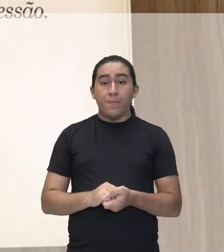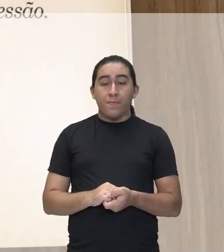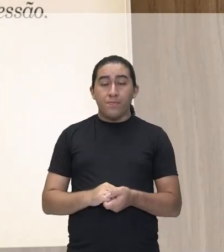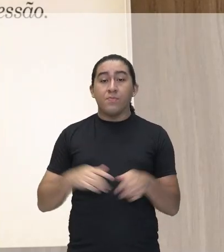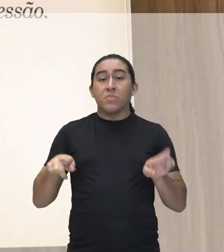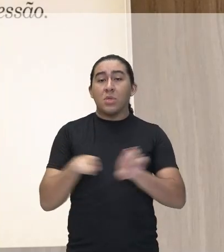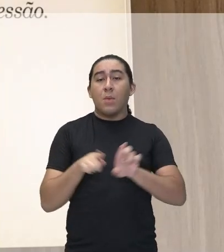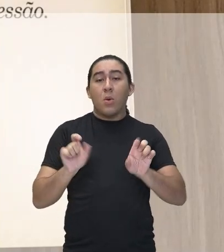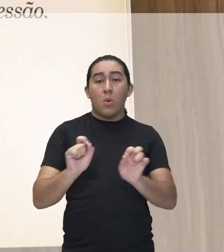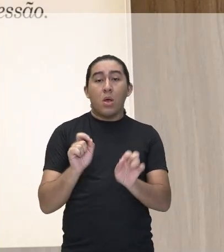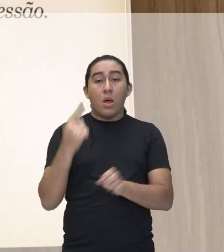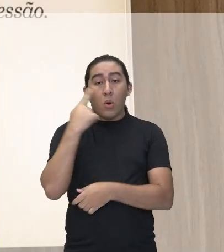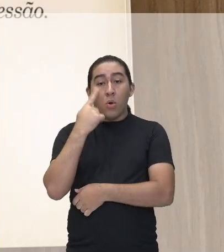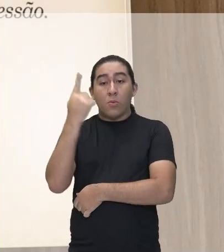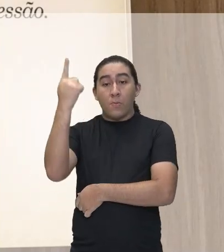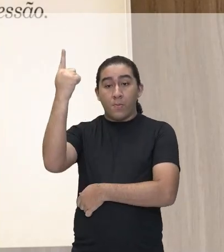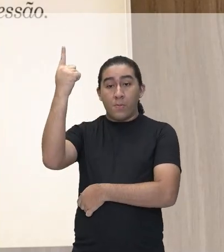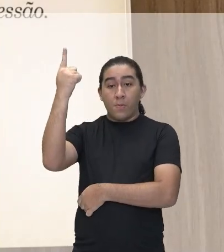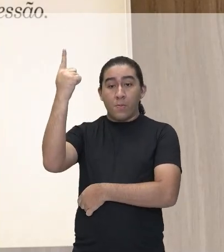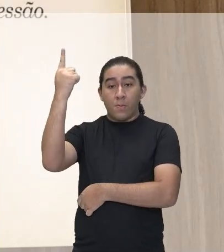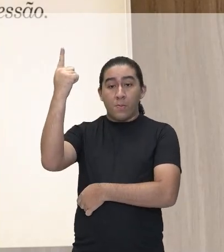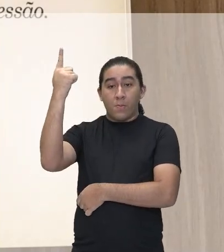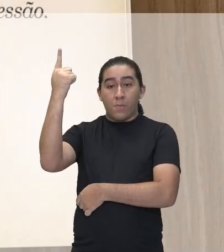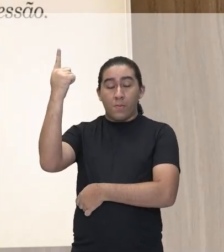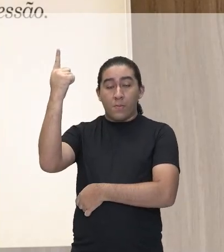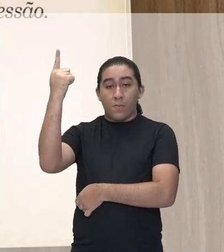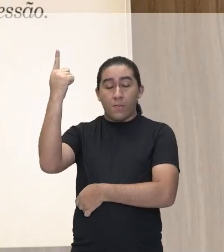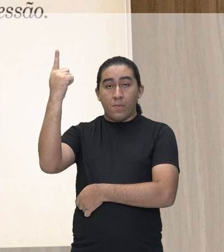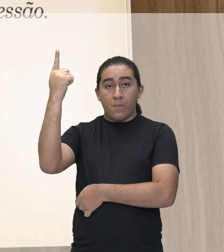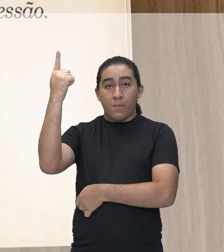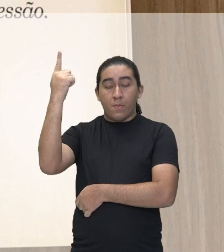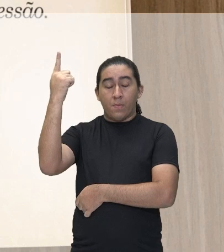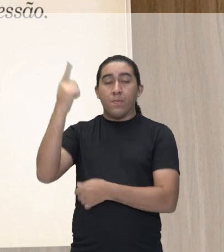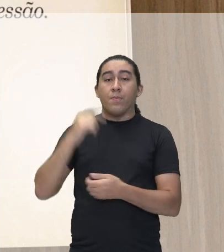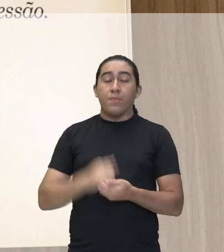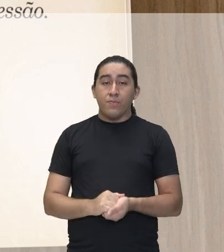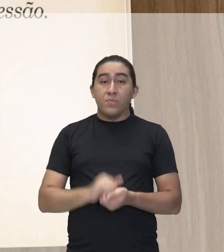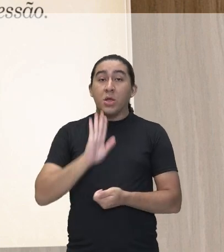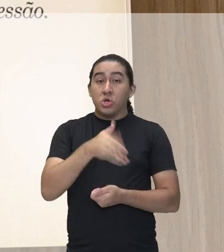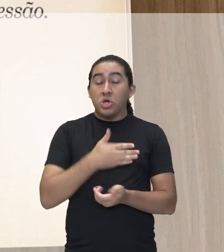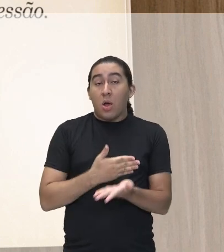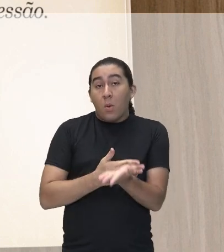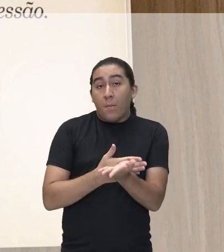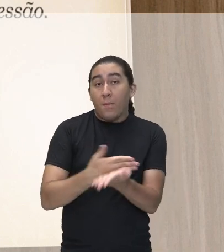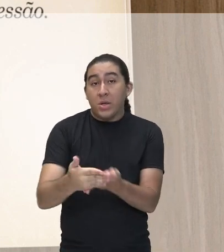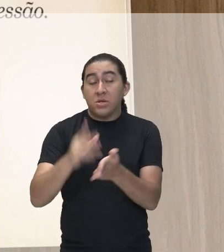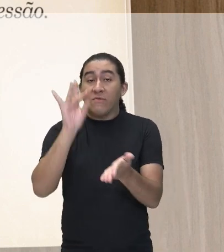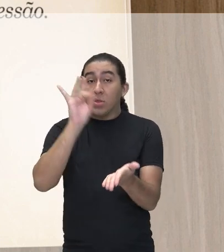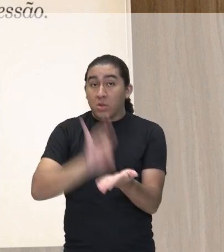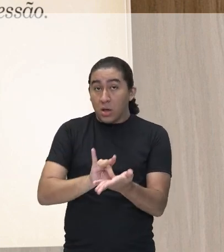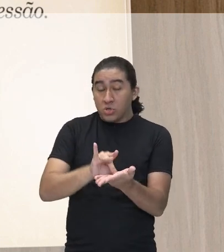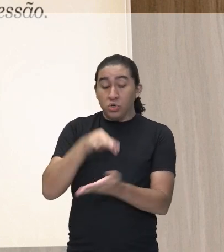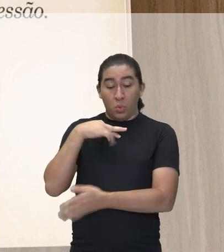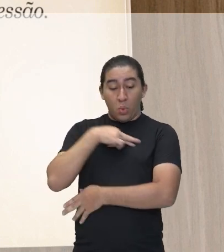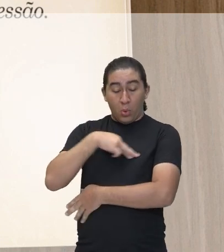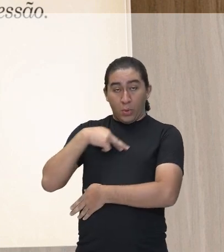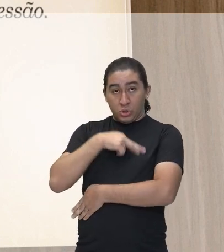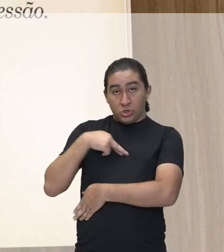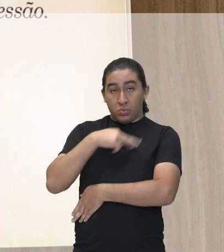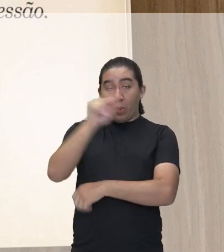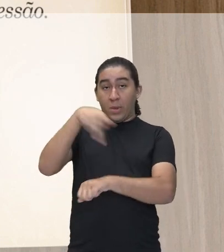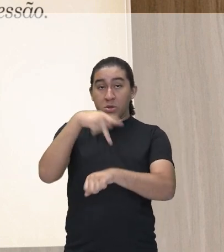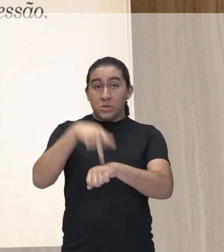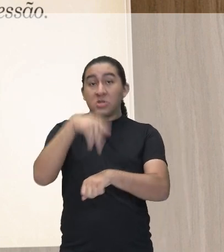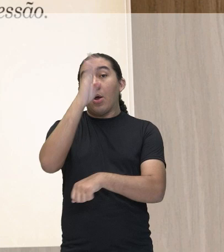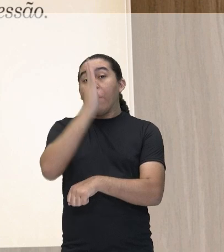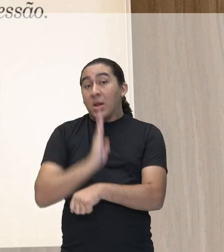os Suspiros Poéticos e Saudades abre oficialmente o romantismo brasileiro,